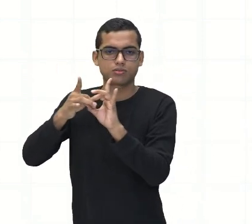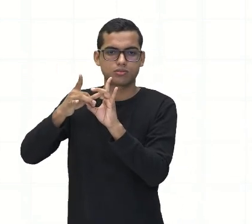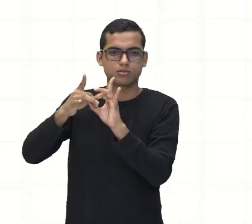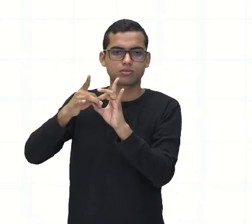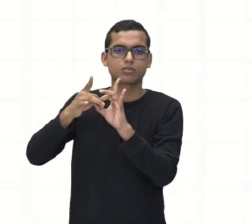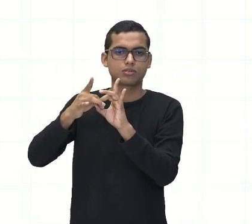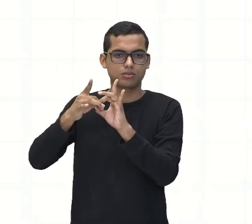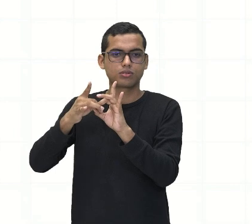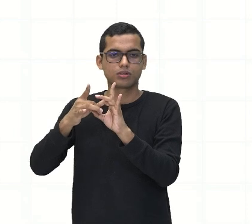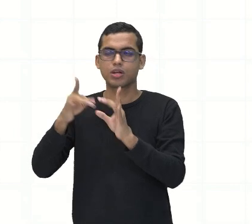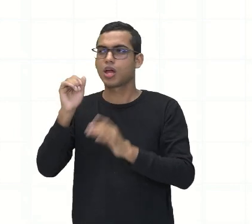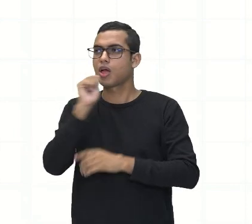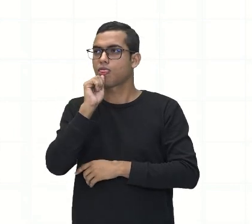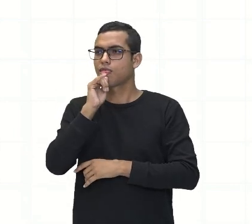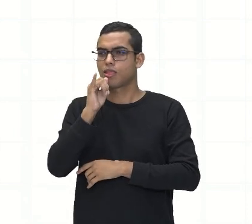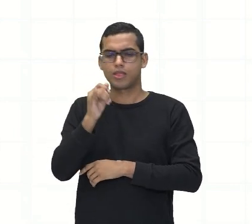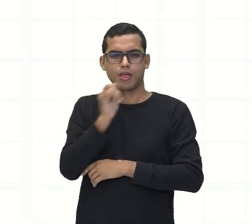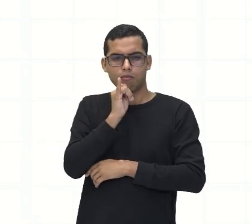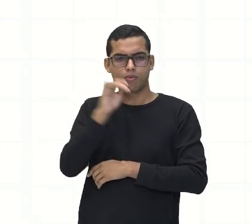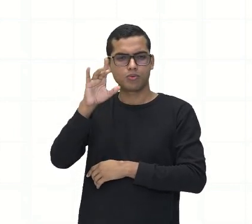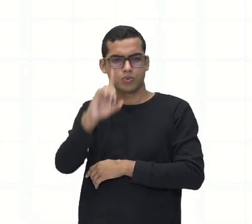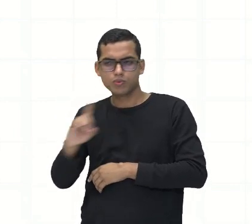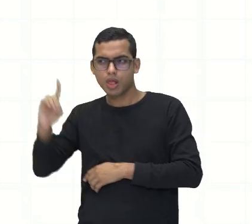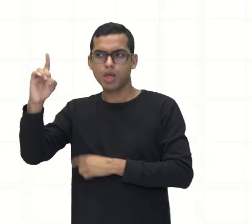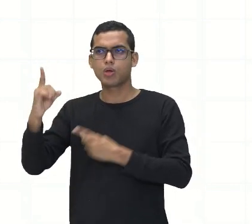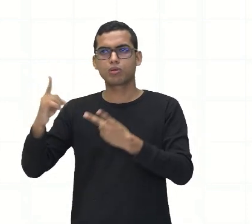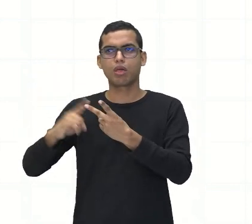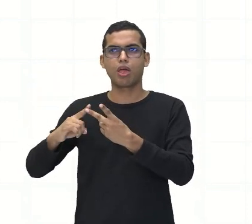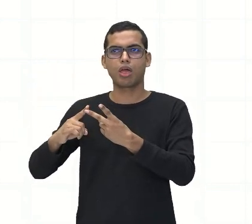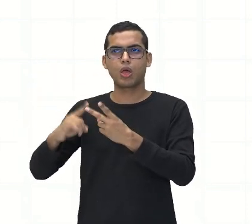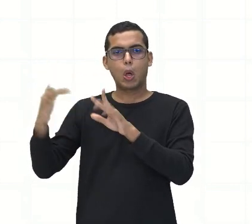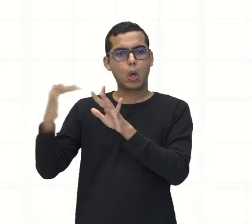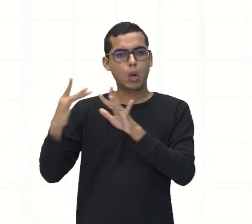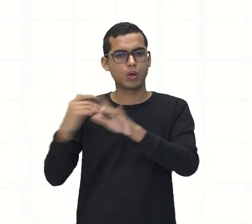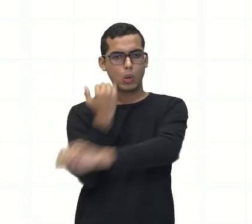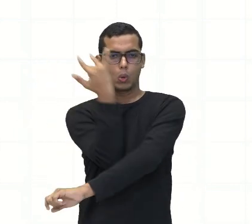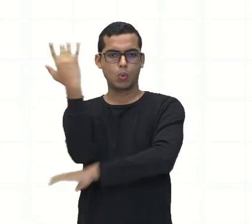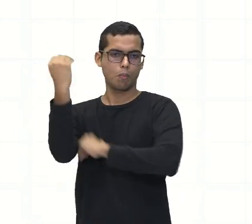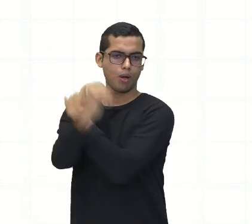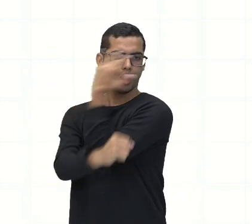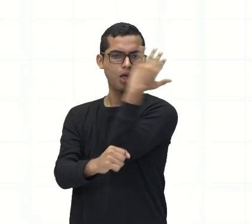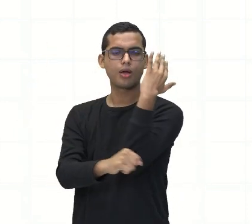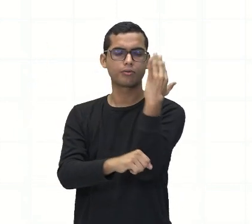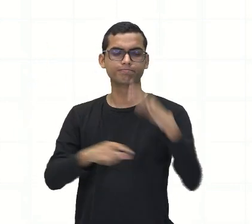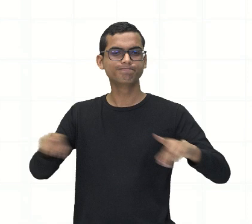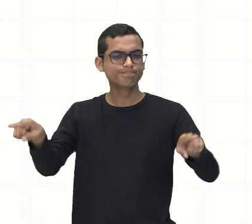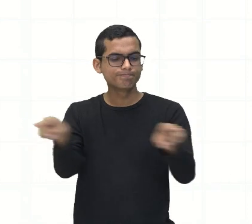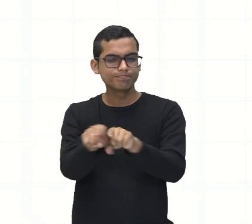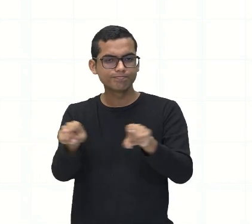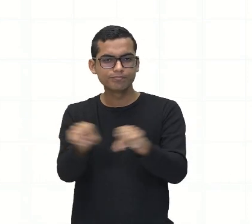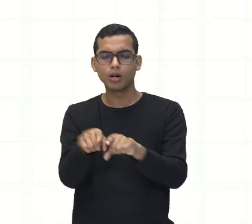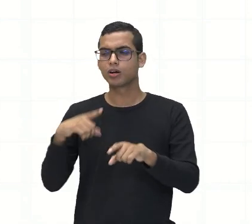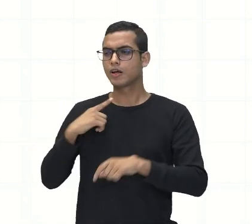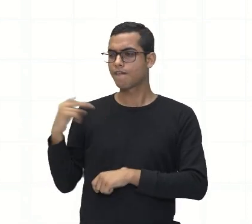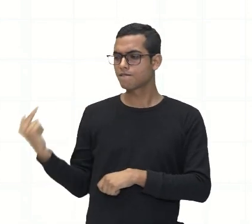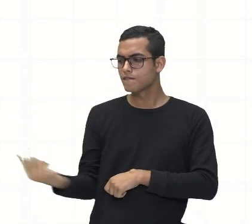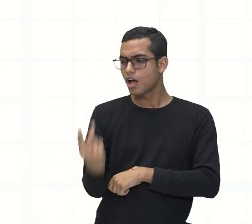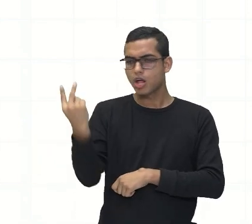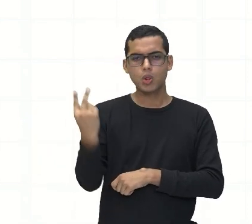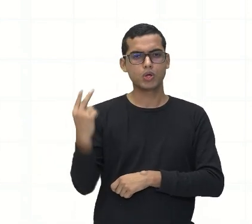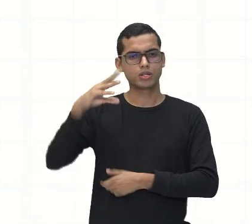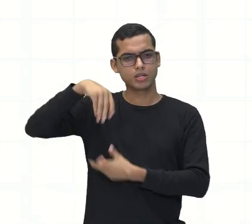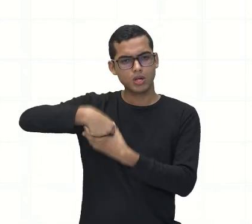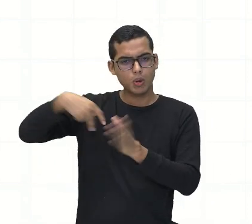uma divindade, com a natureza, ou quem sabe, com os valores